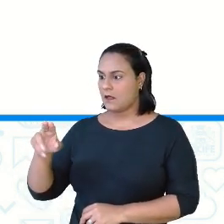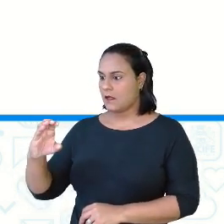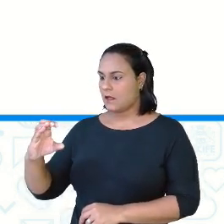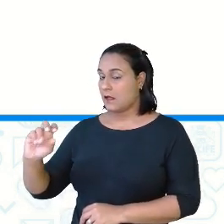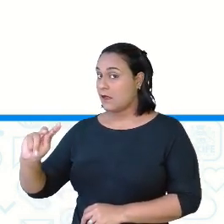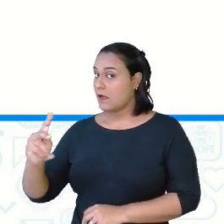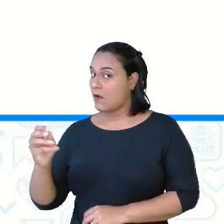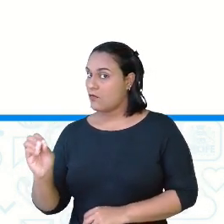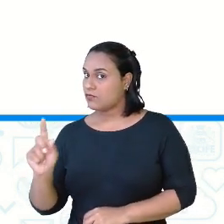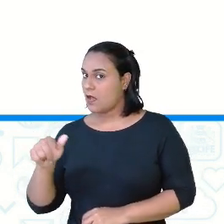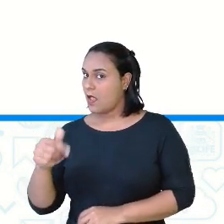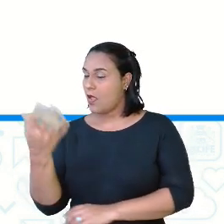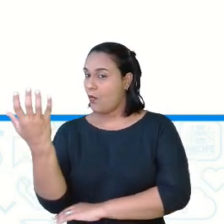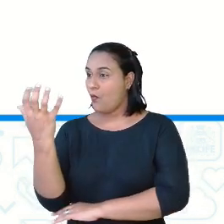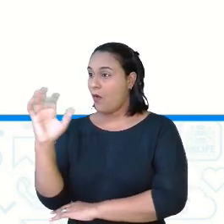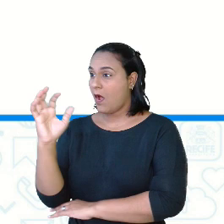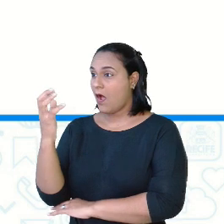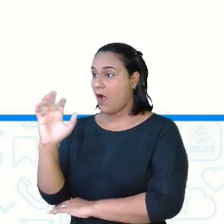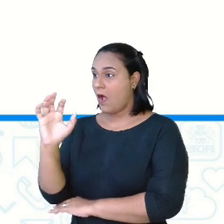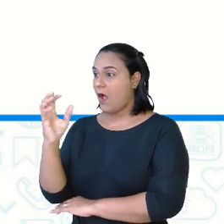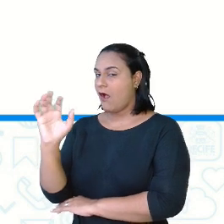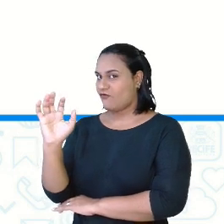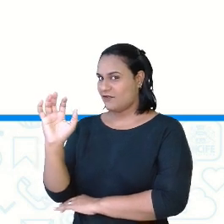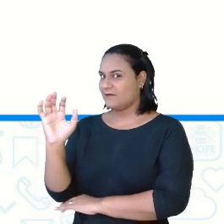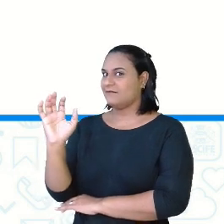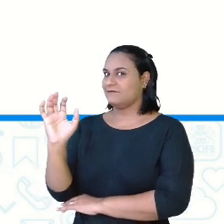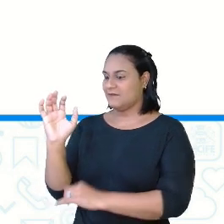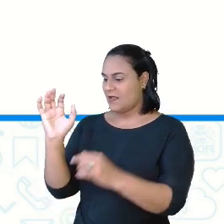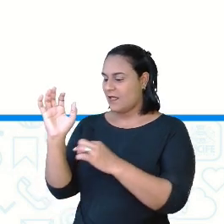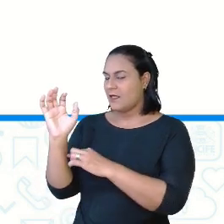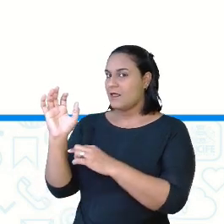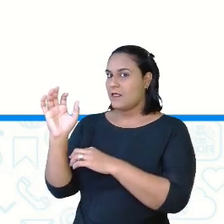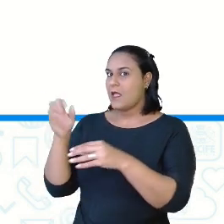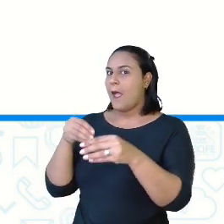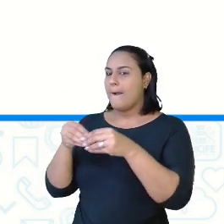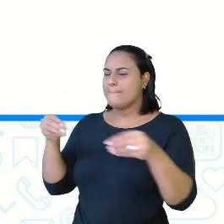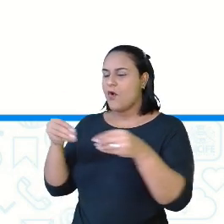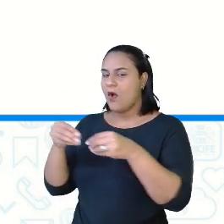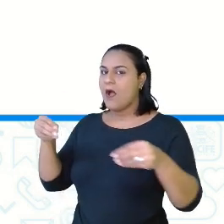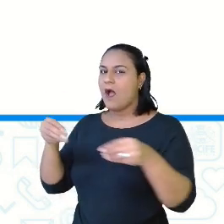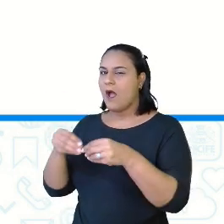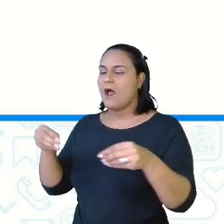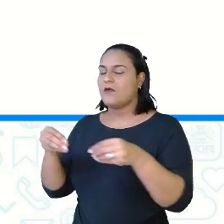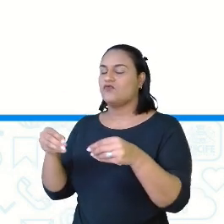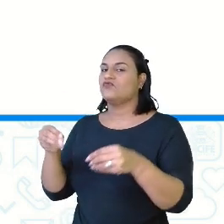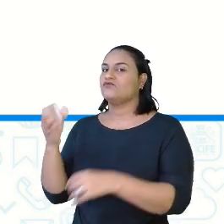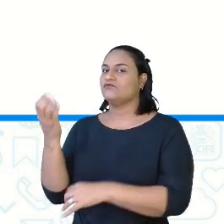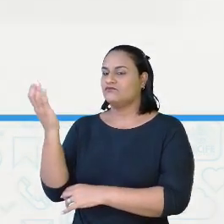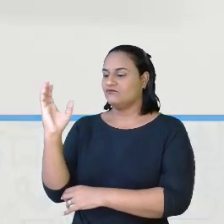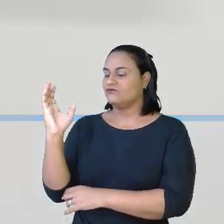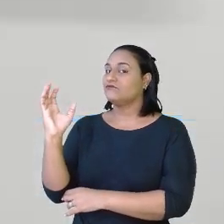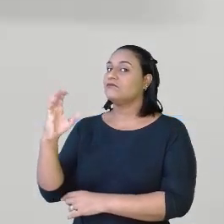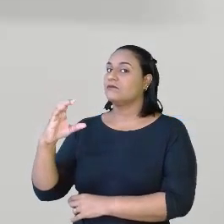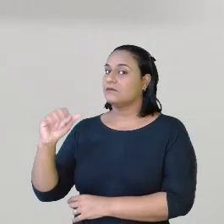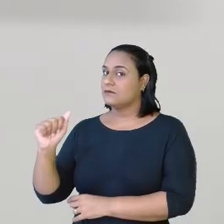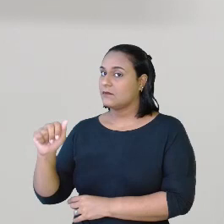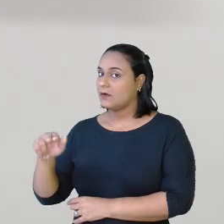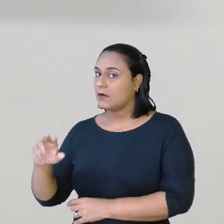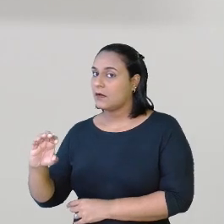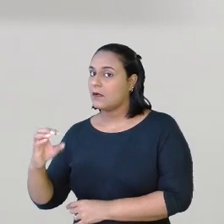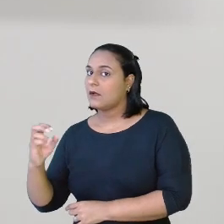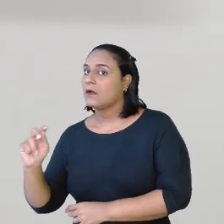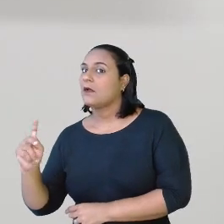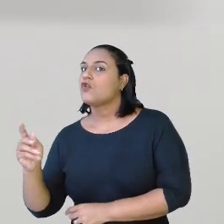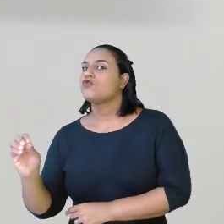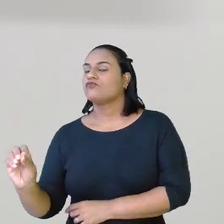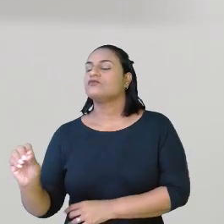Caucho é uma árvore de onde é extraído o látex, que se faz borracha. E aí, o caucho também é escrito